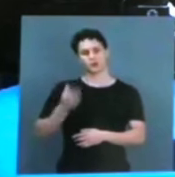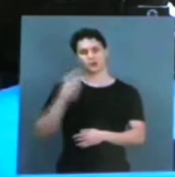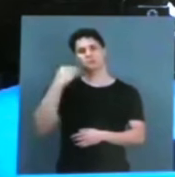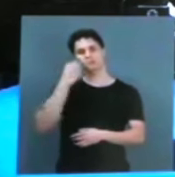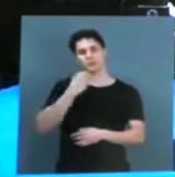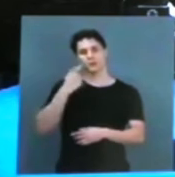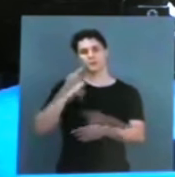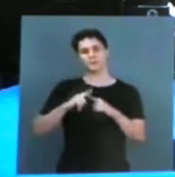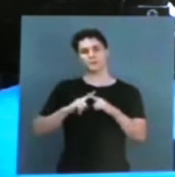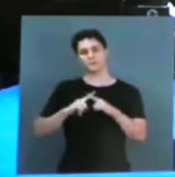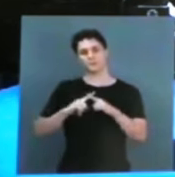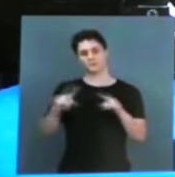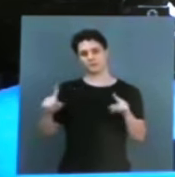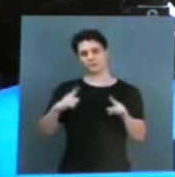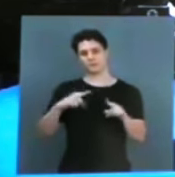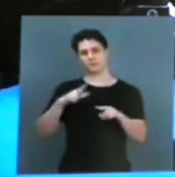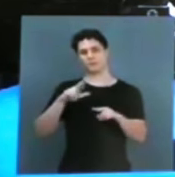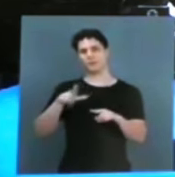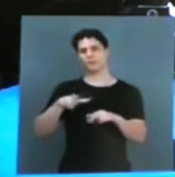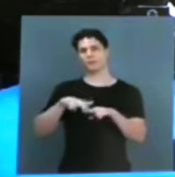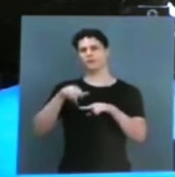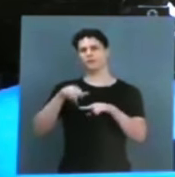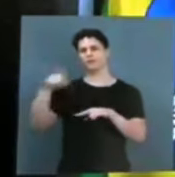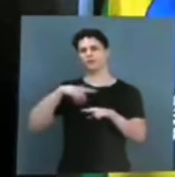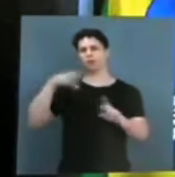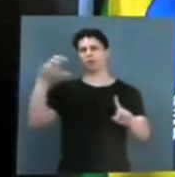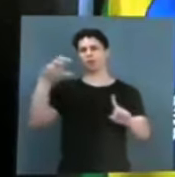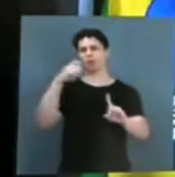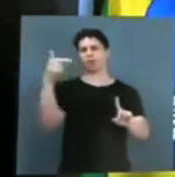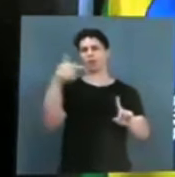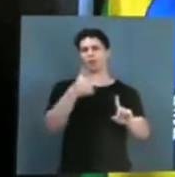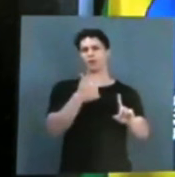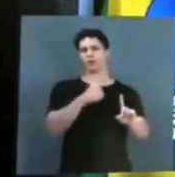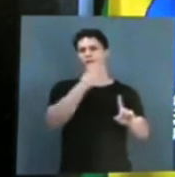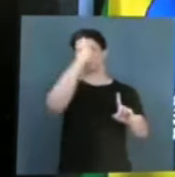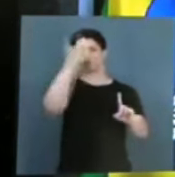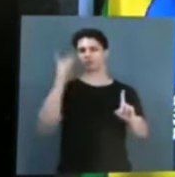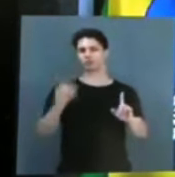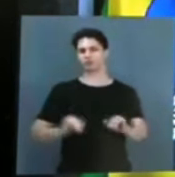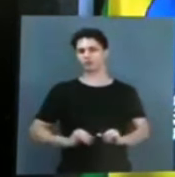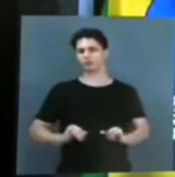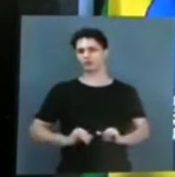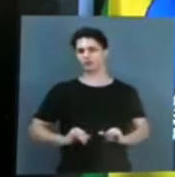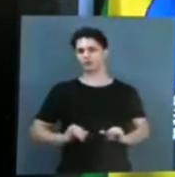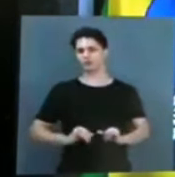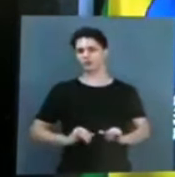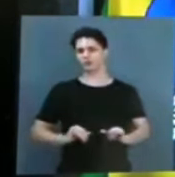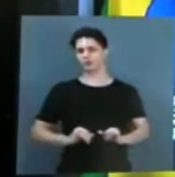Mas não é por isso que você tem que fazer o outro sofrer, a família sofrer.